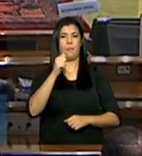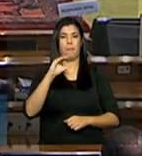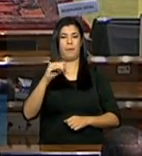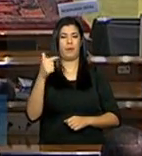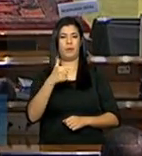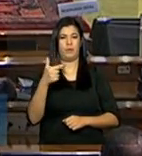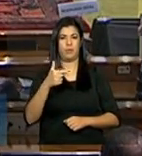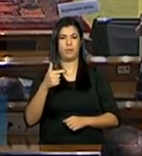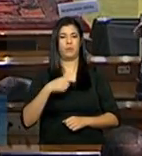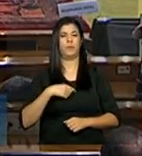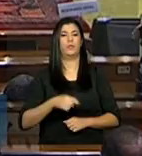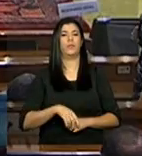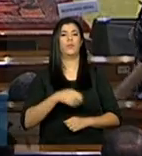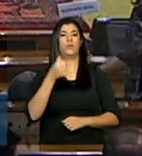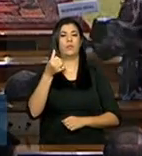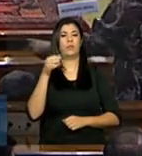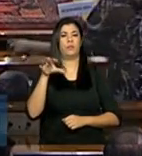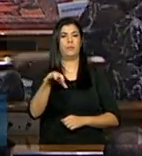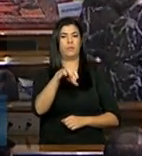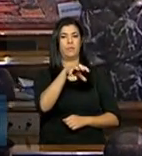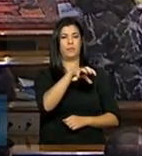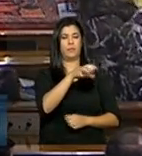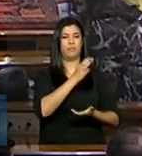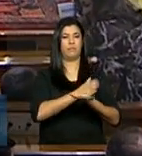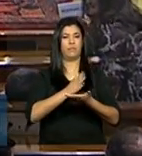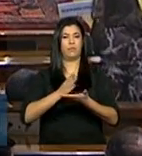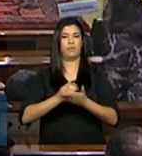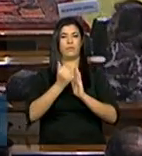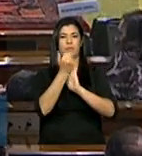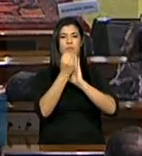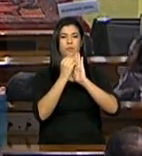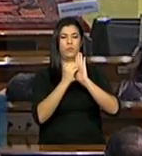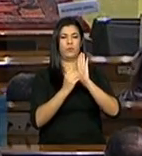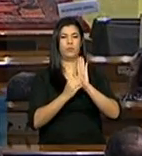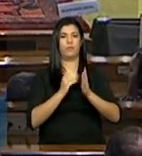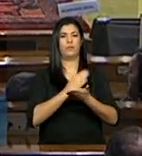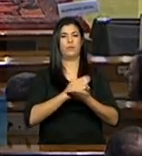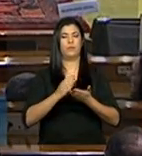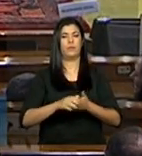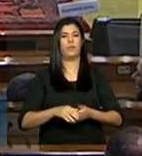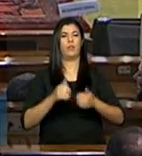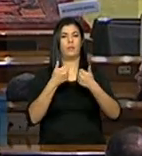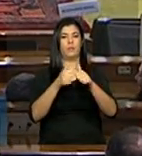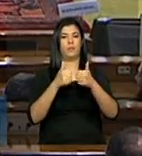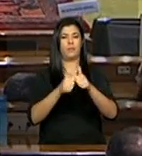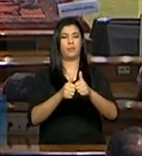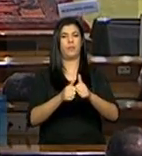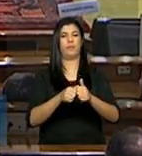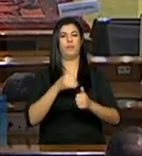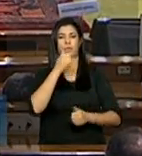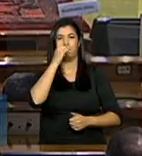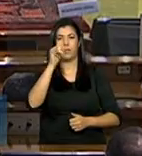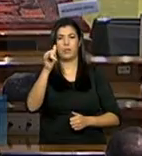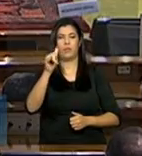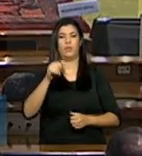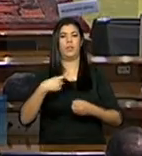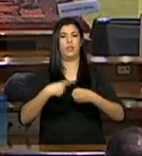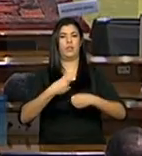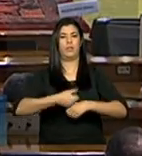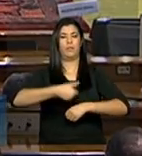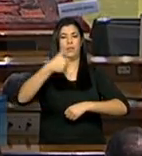2, dos 6 eixos que compõem o programa. São eles: transportes, energia, cidade